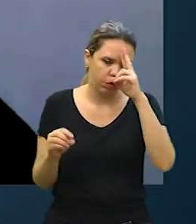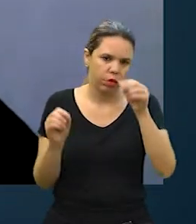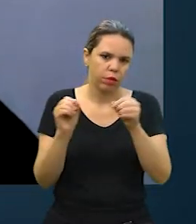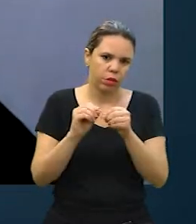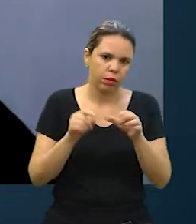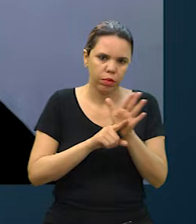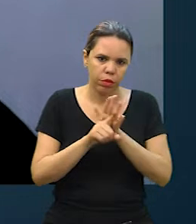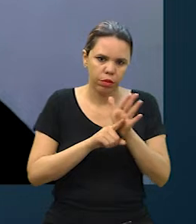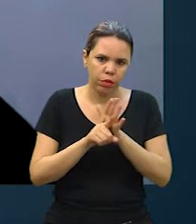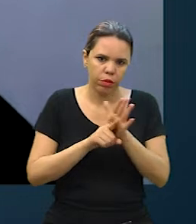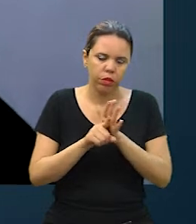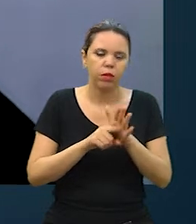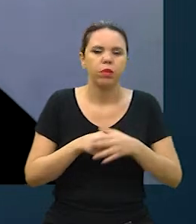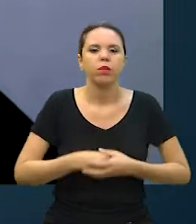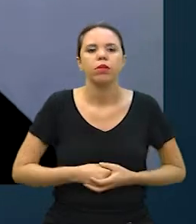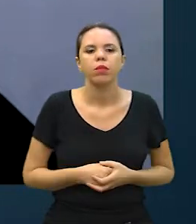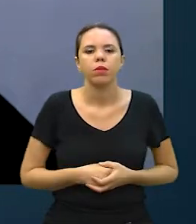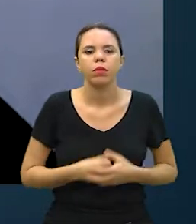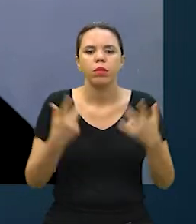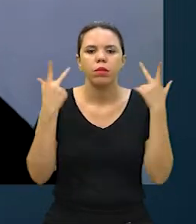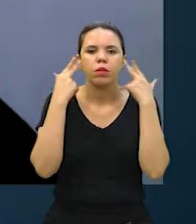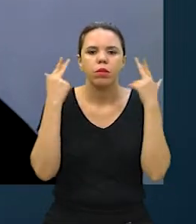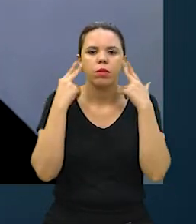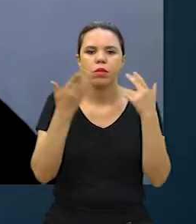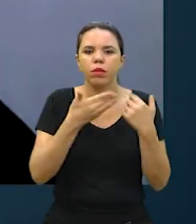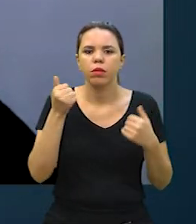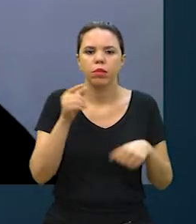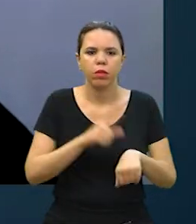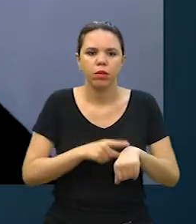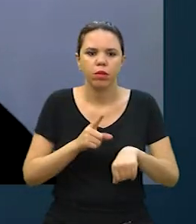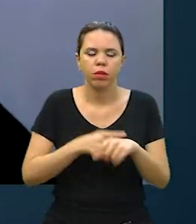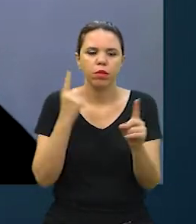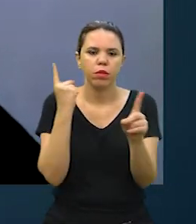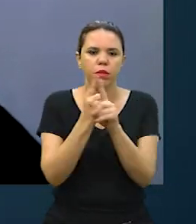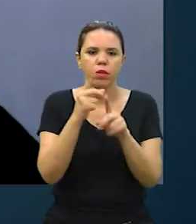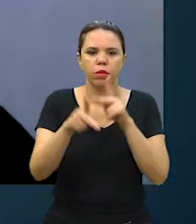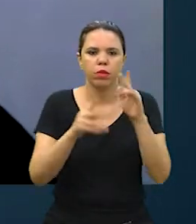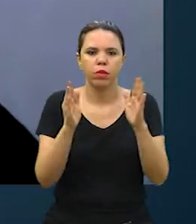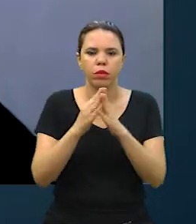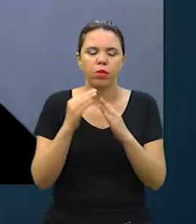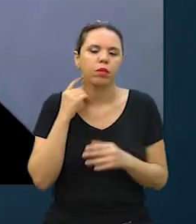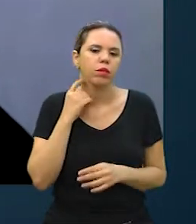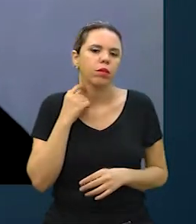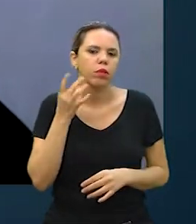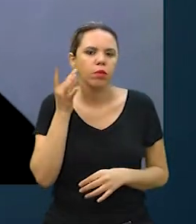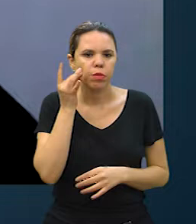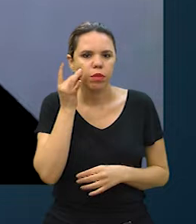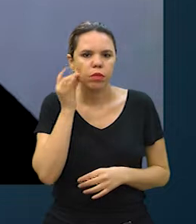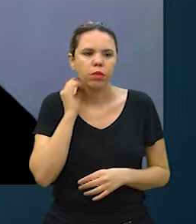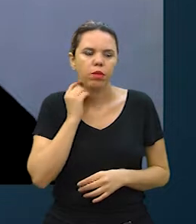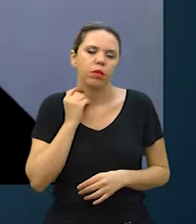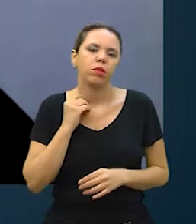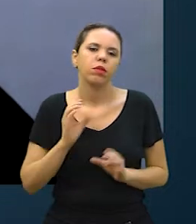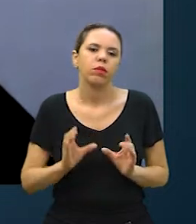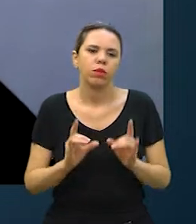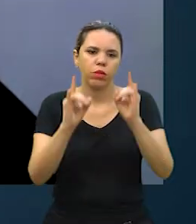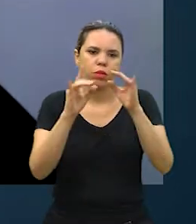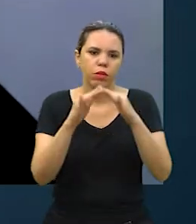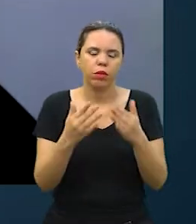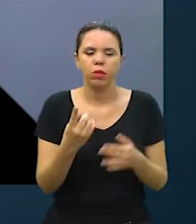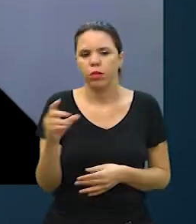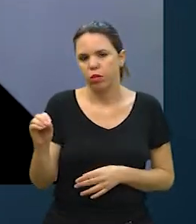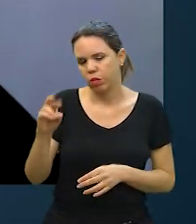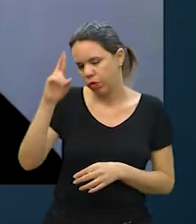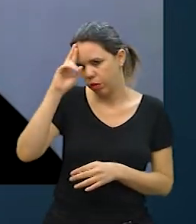uma pesquisa no condomínio e normalmente foi o melhor horário encontrado entre os moradores que estariam presentes no condomínio. Então a gente de